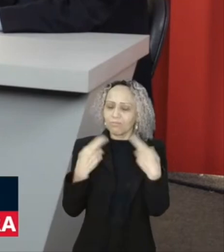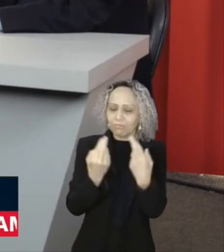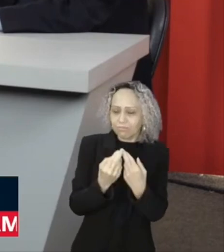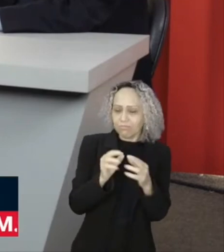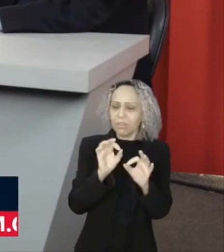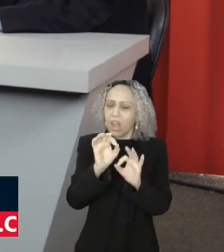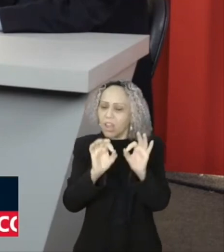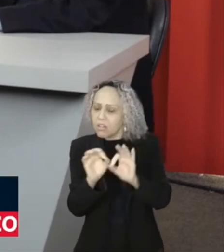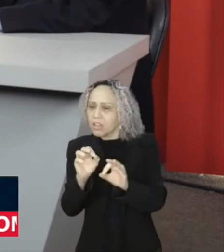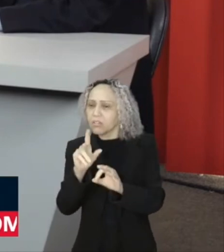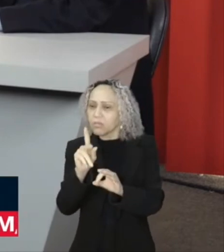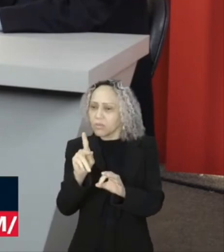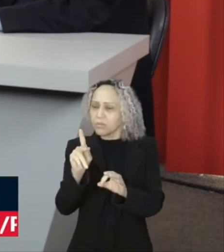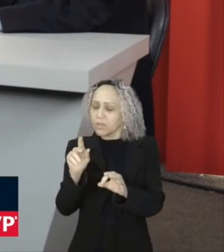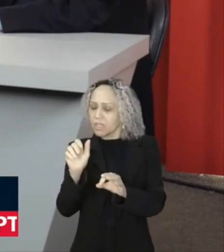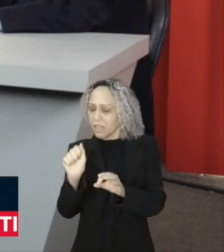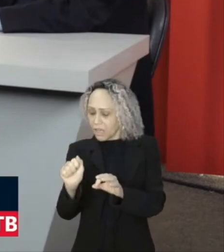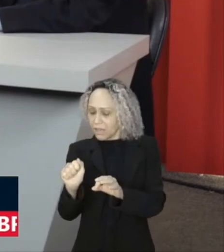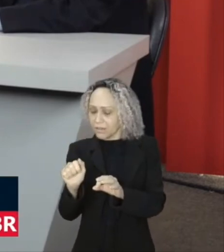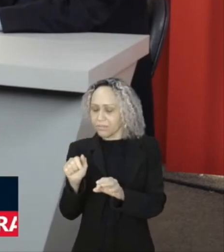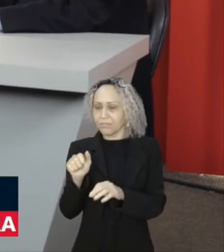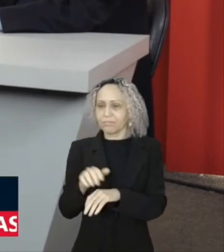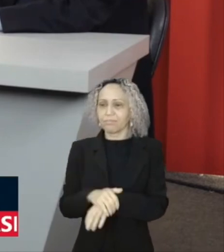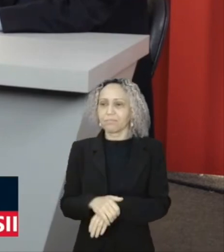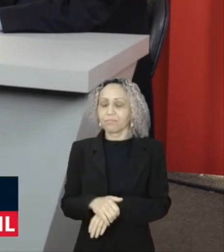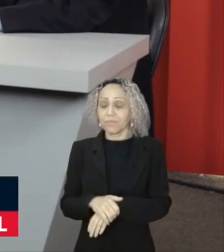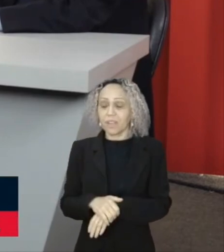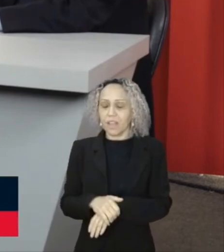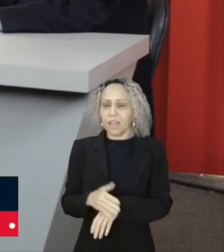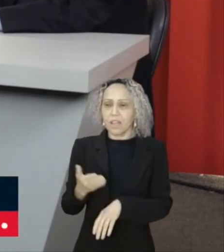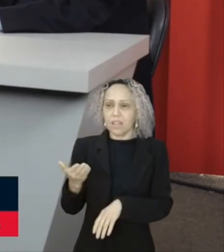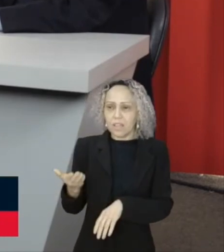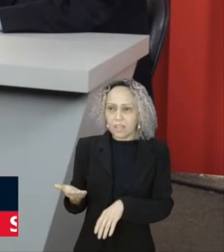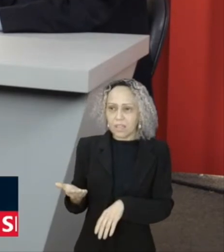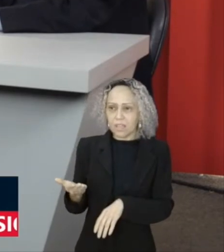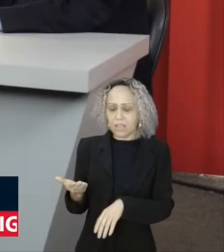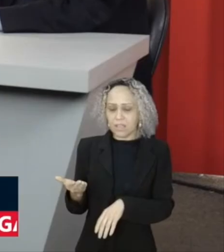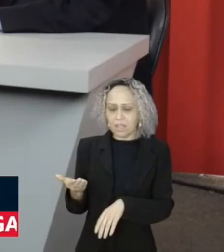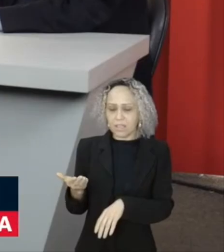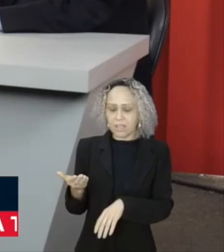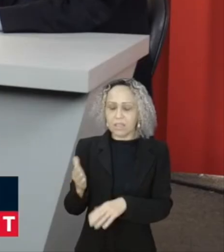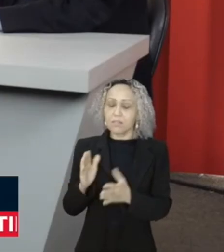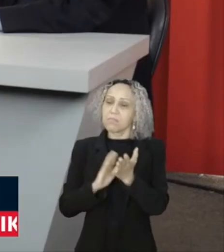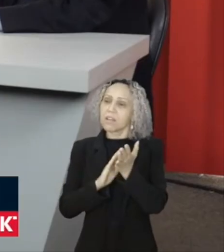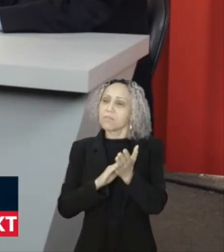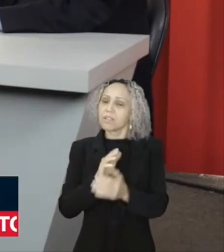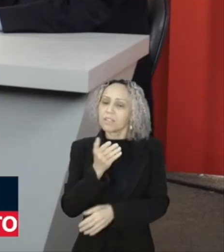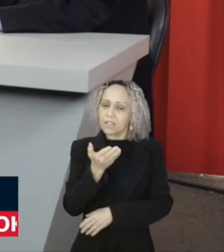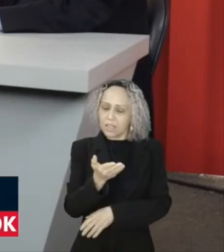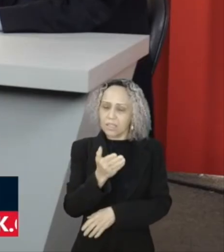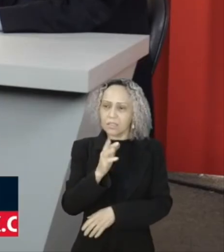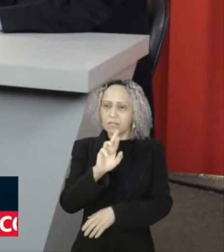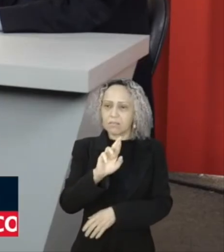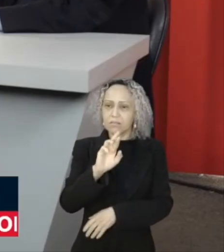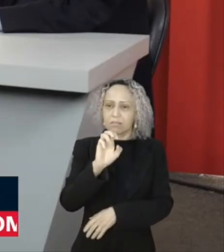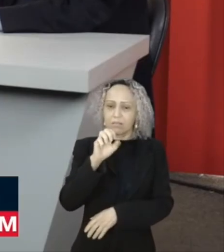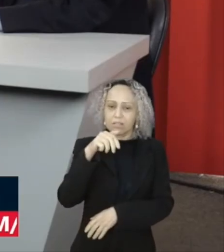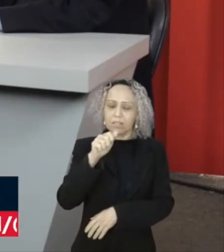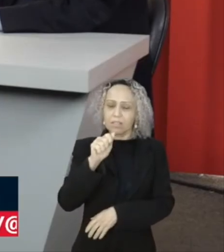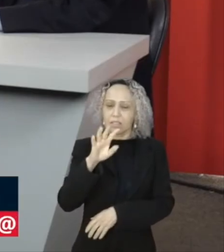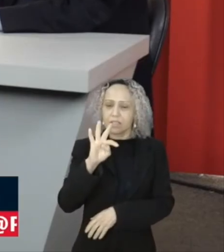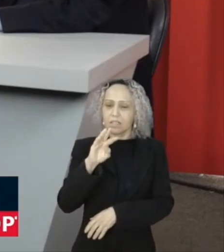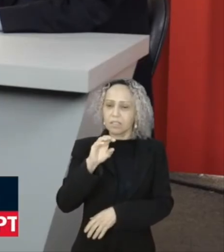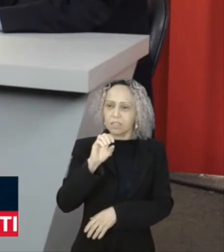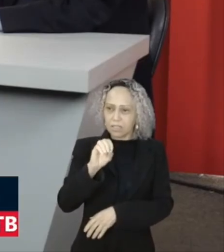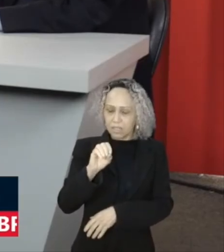Ele parabeniza o companheiro Renato Simões e todos os envolvidos. Arilson Chiorato também te dá bom dia, diz que uma sociedade mais